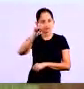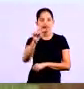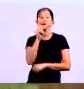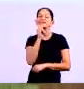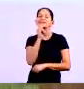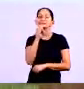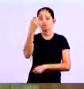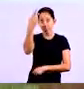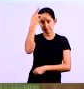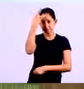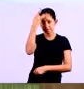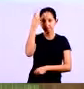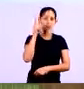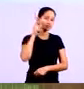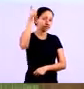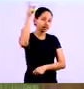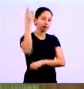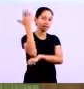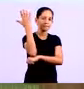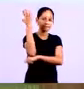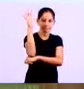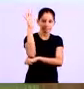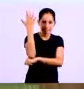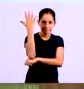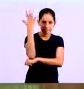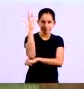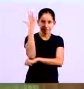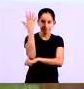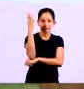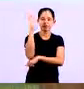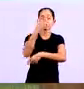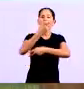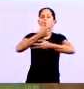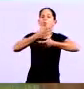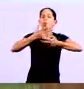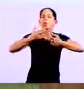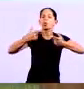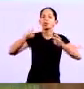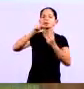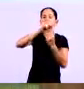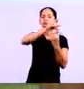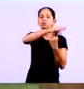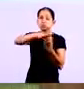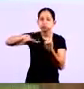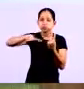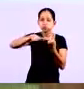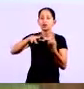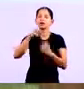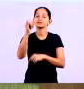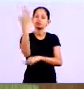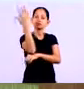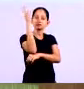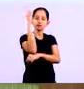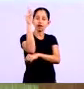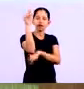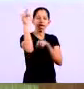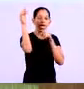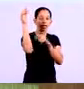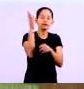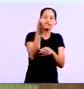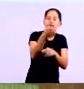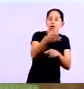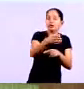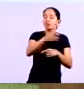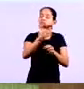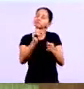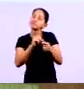coloca a legislação, ó, sobre a madeira, sobre a serraria. Se você pegar a madeira e serrar, você vai pagar 5% só de ICMS